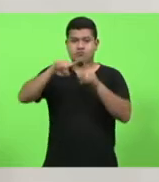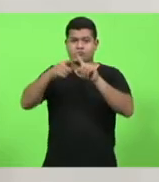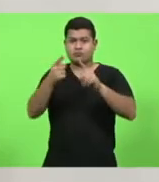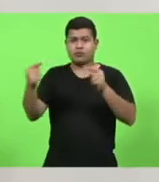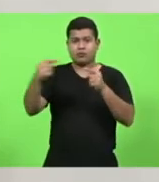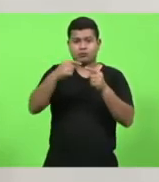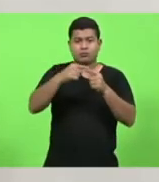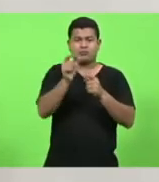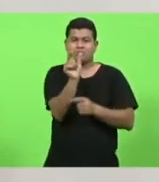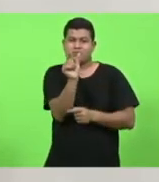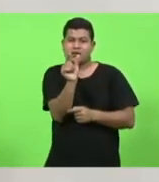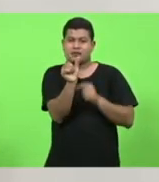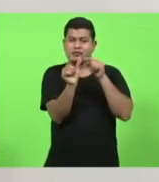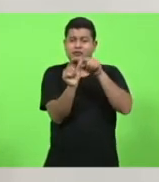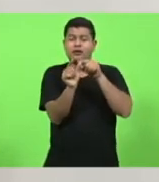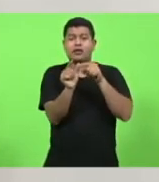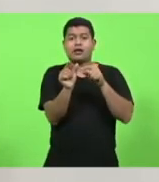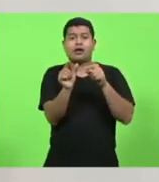Sargento Lima, é